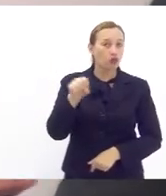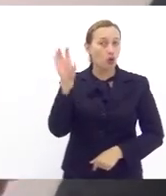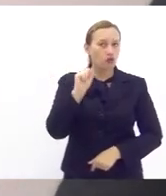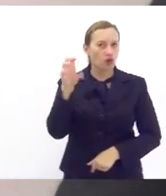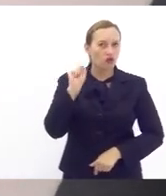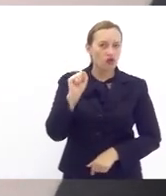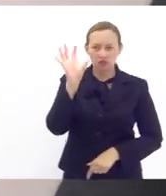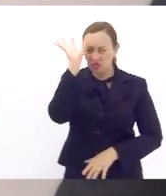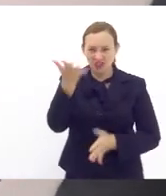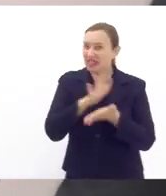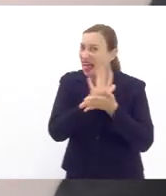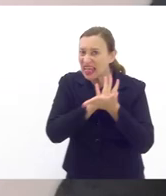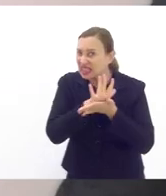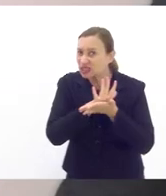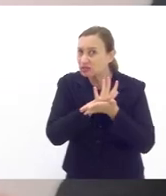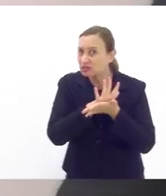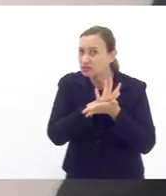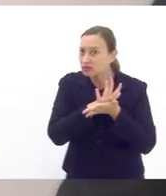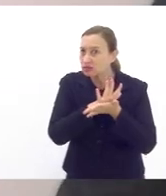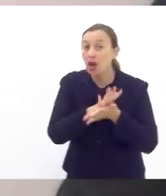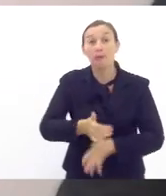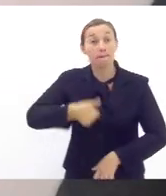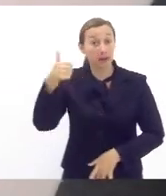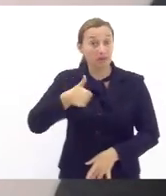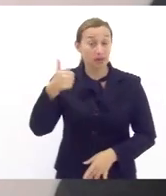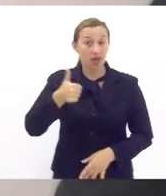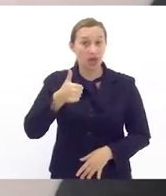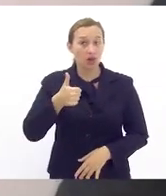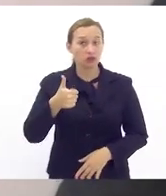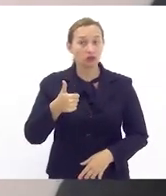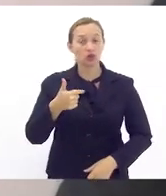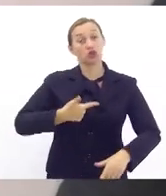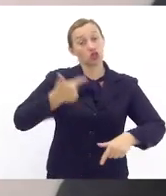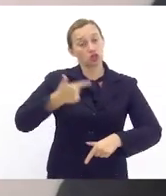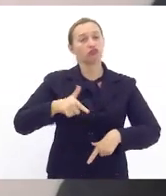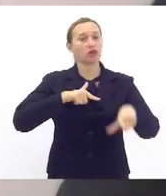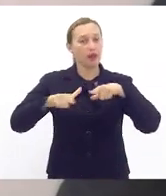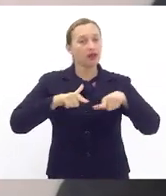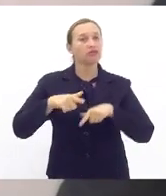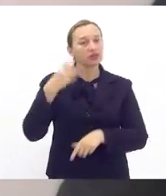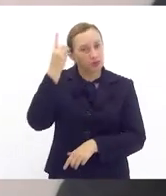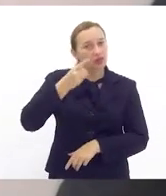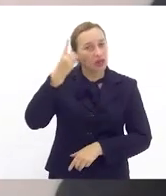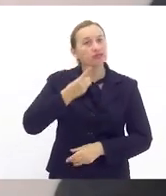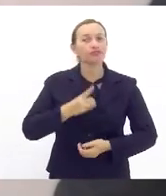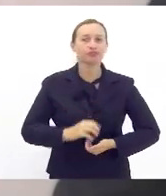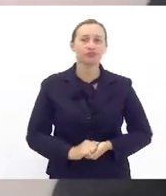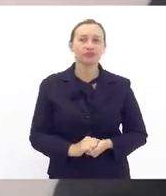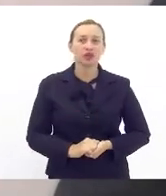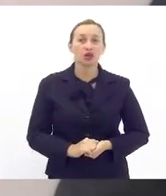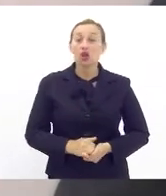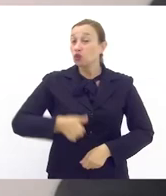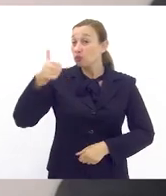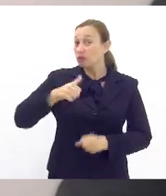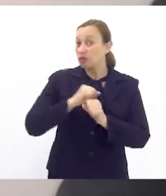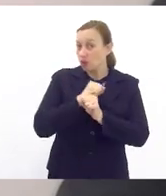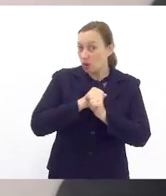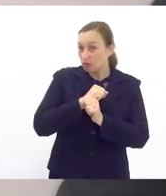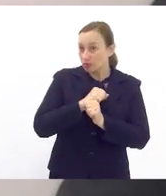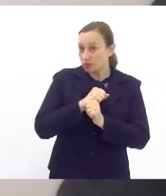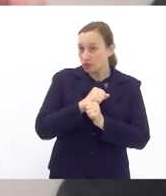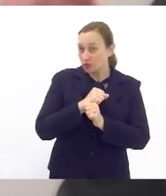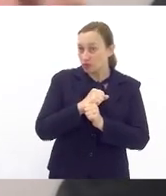e não tem solução primeiro eu tô no segundo mandato dos Deputados no primeiro ano